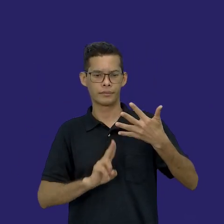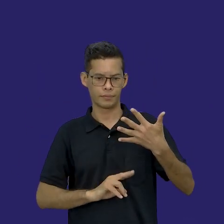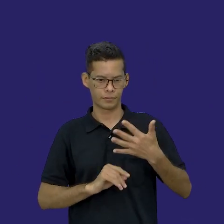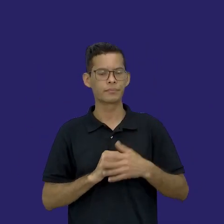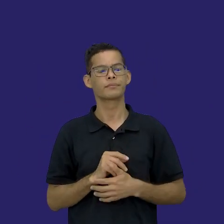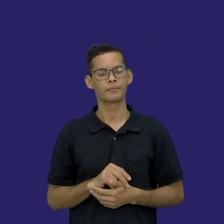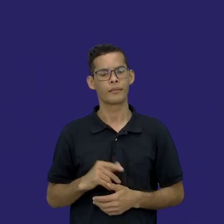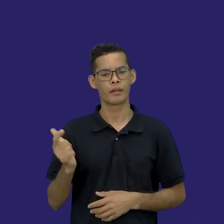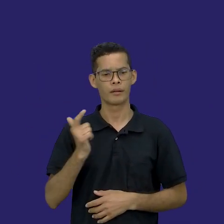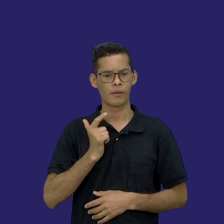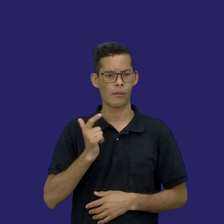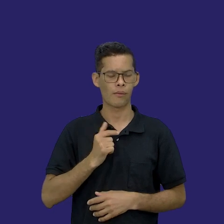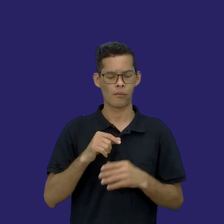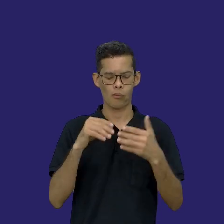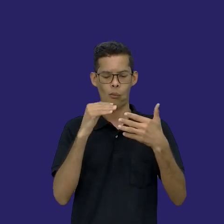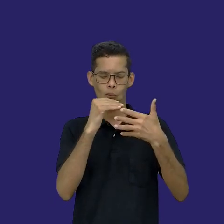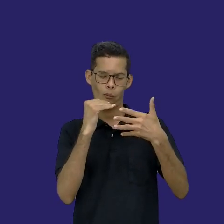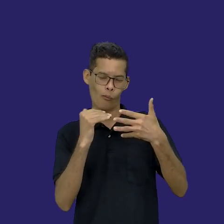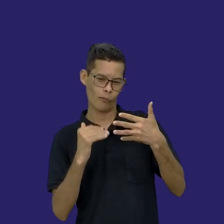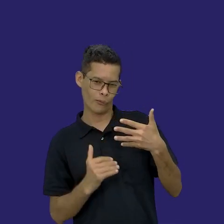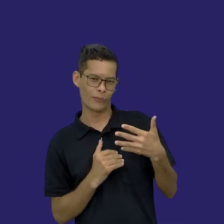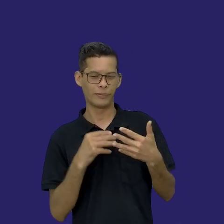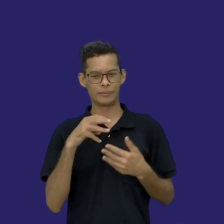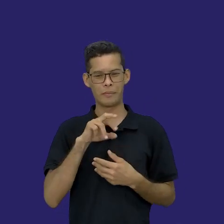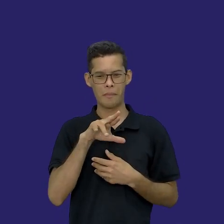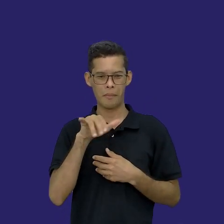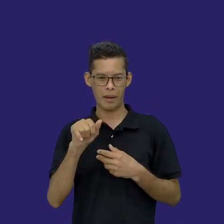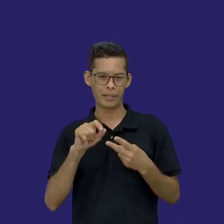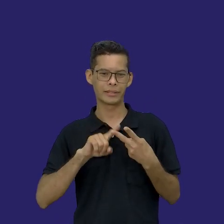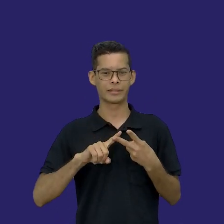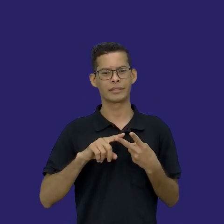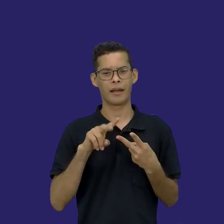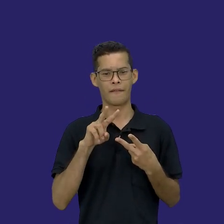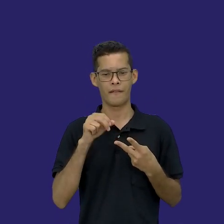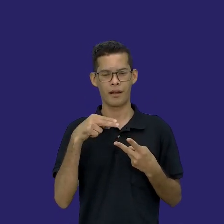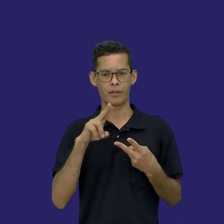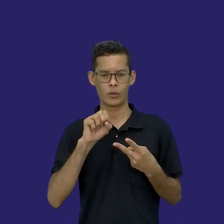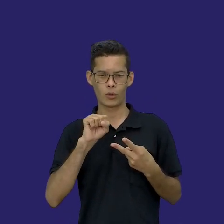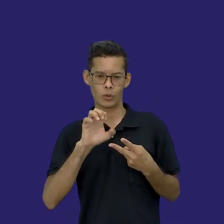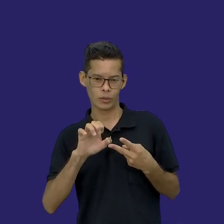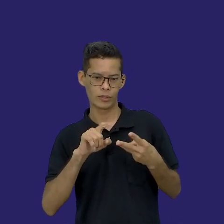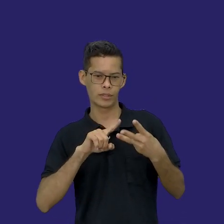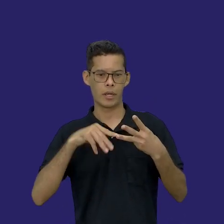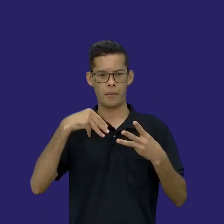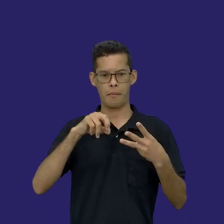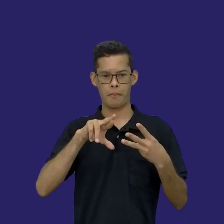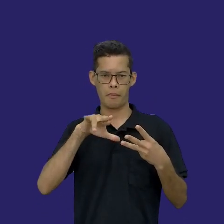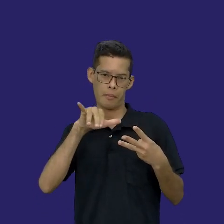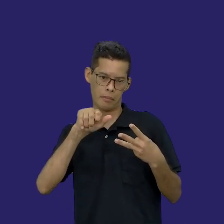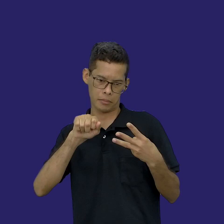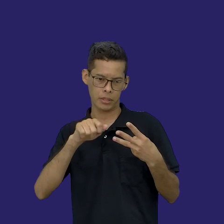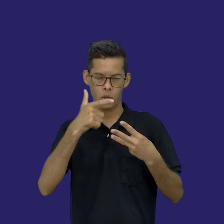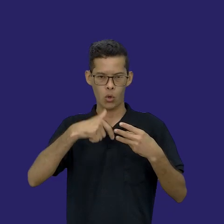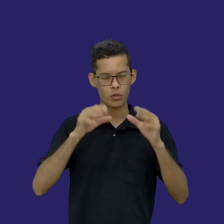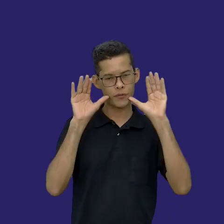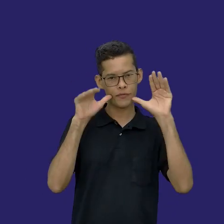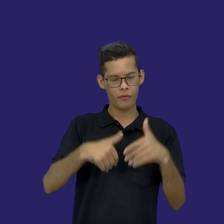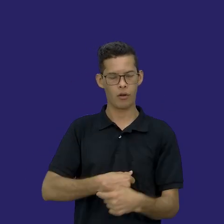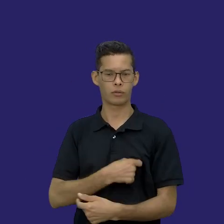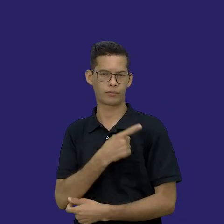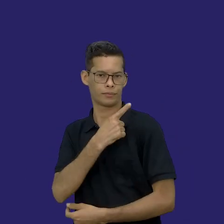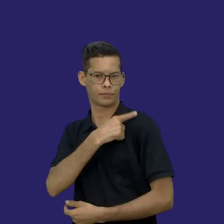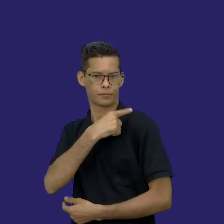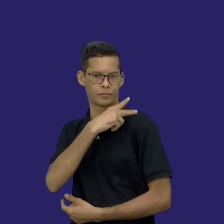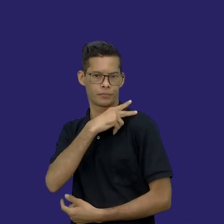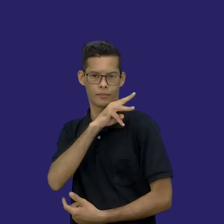em férias aqui no. Ah, sim, são a Márcia Santos, Valdir e a Vanucci. E hoje a etapa é ensino médio, tá bom?